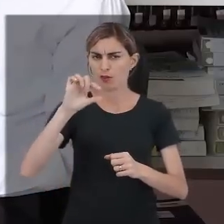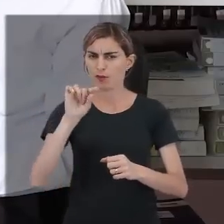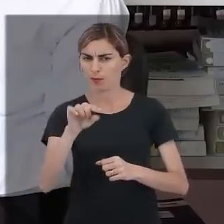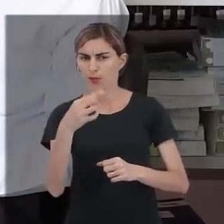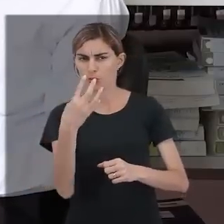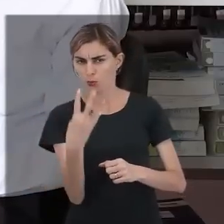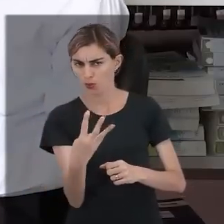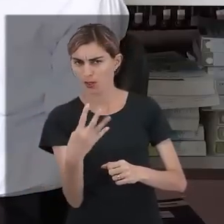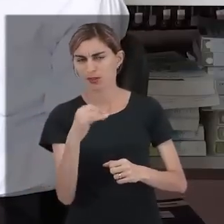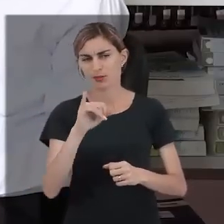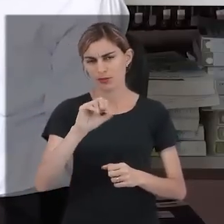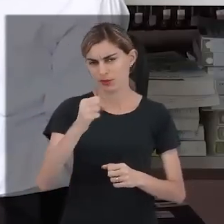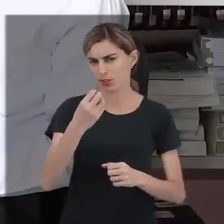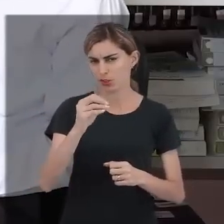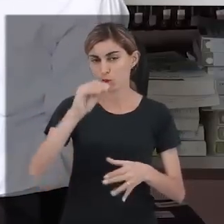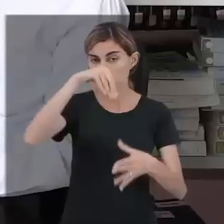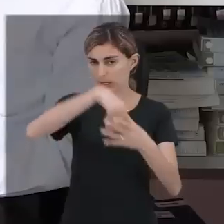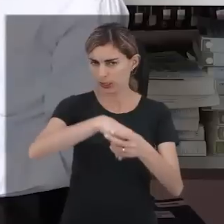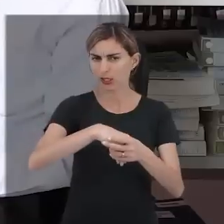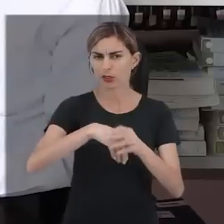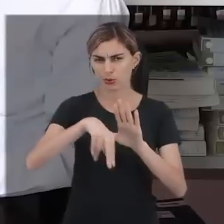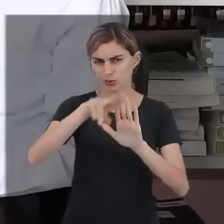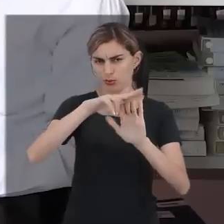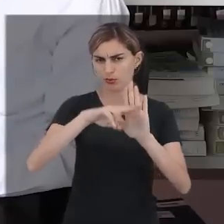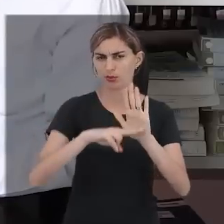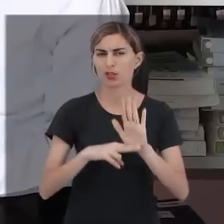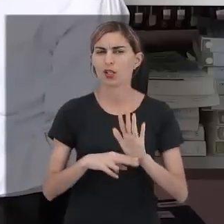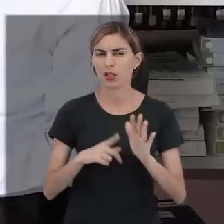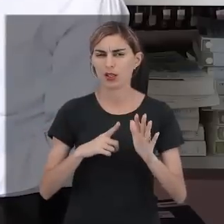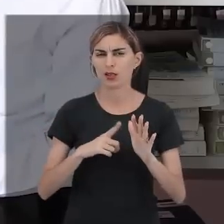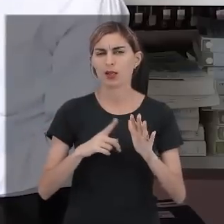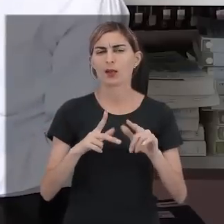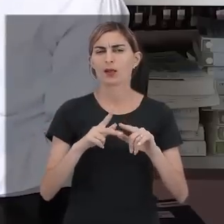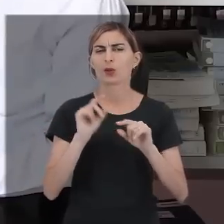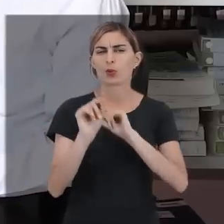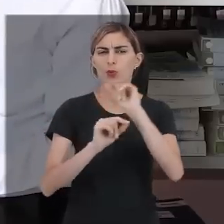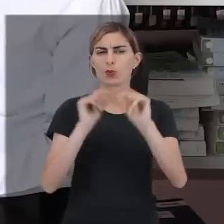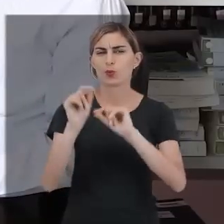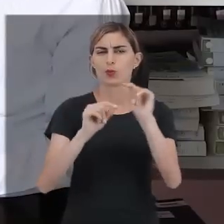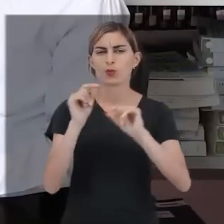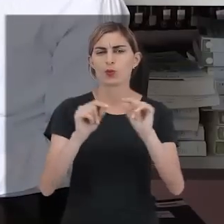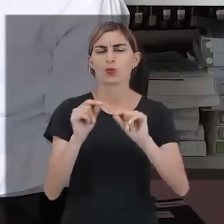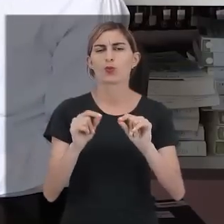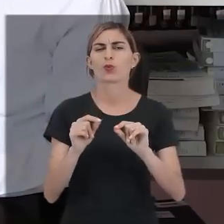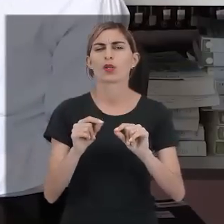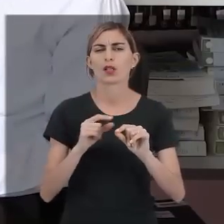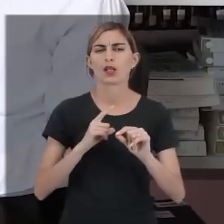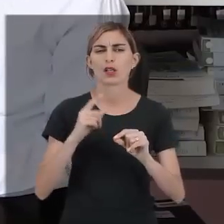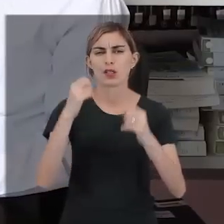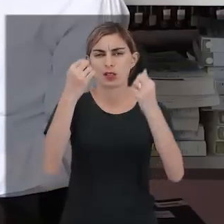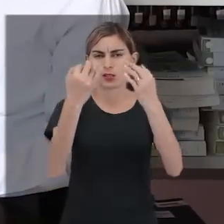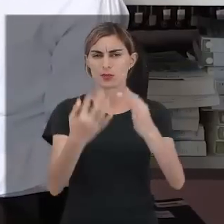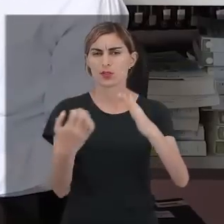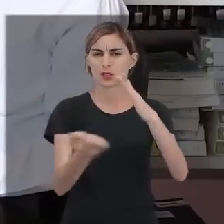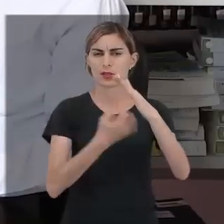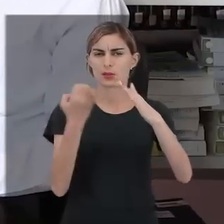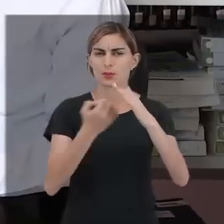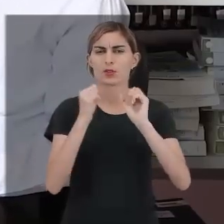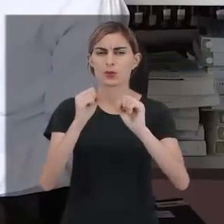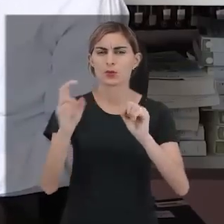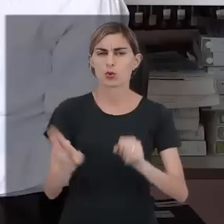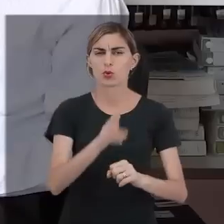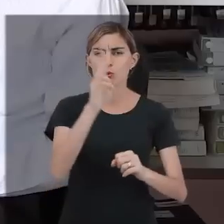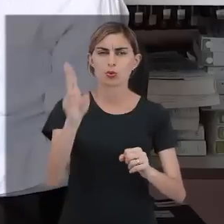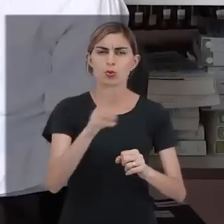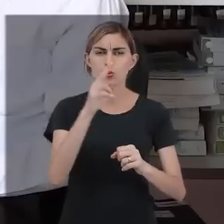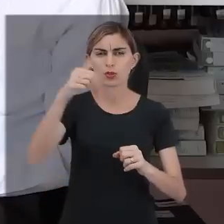9004, dentro do seu anexo, ela tem uma ferramenta. Ela tem uma ferramenta em que a empresa pode utilizar